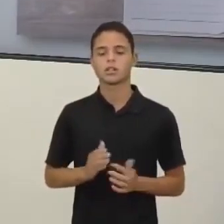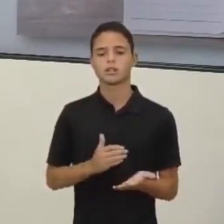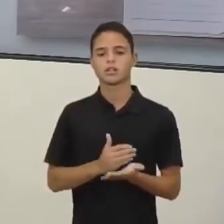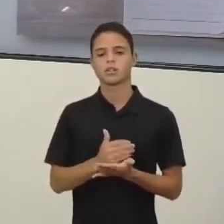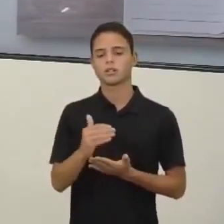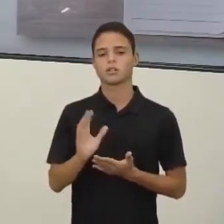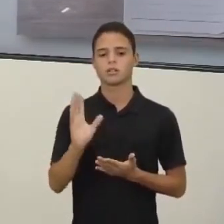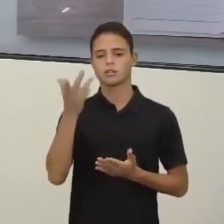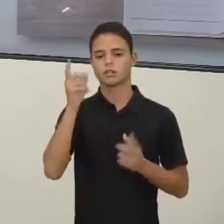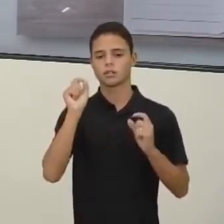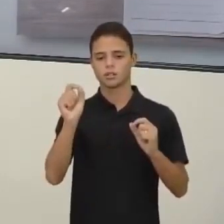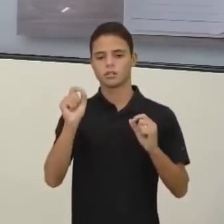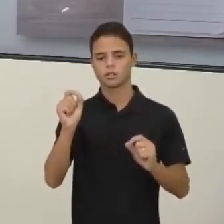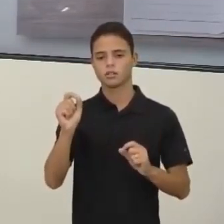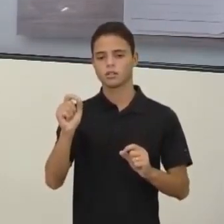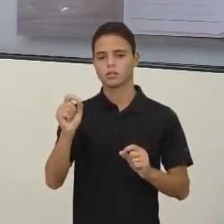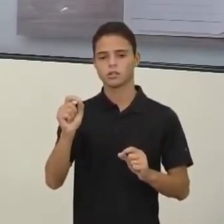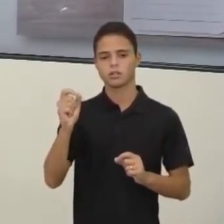acontecer? Isso aqui, ó.